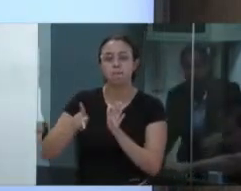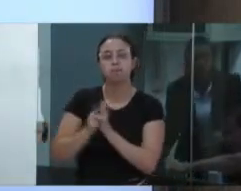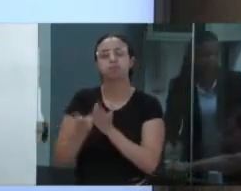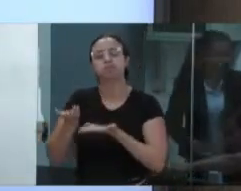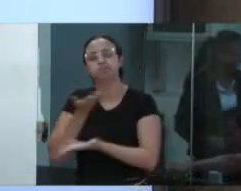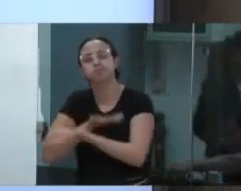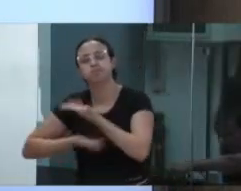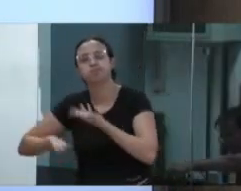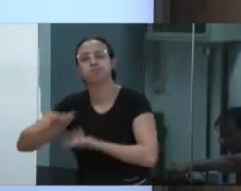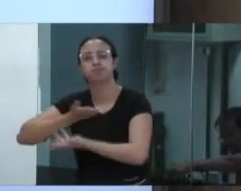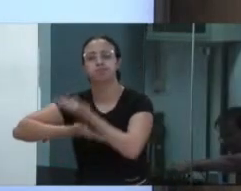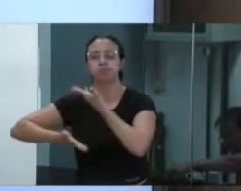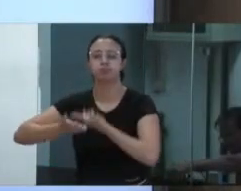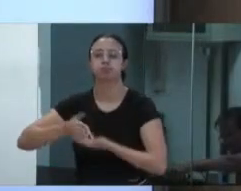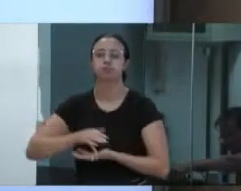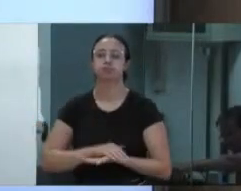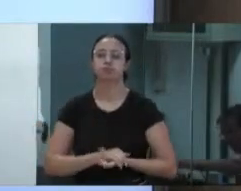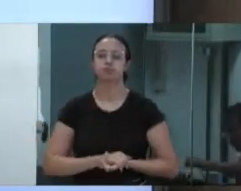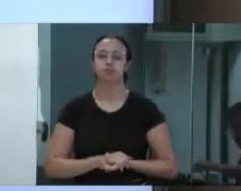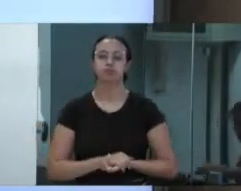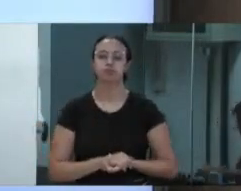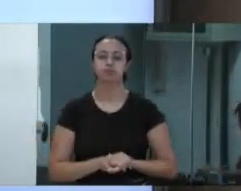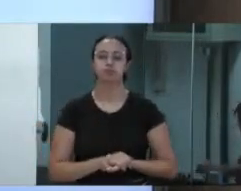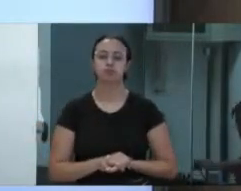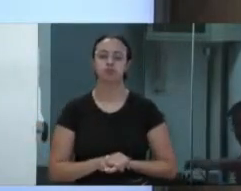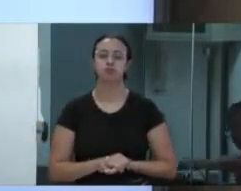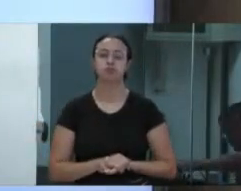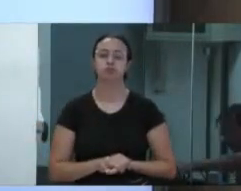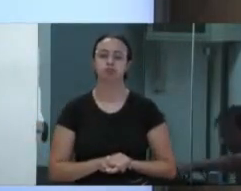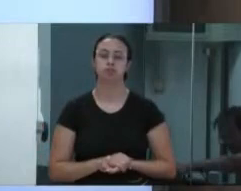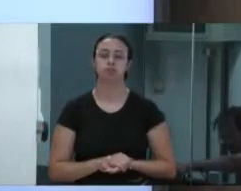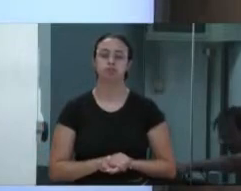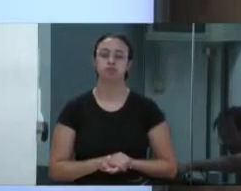essa a distribuição no momento.